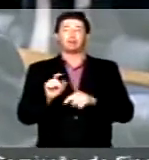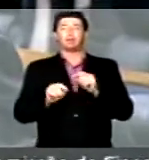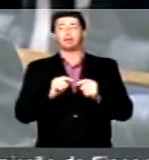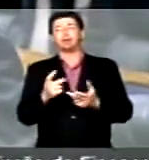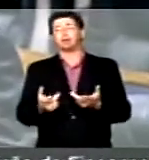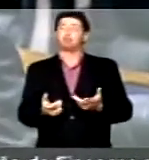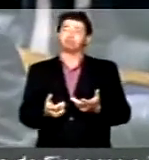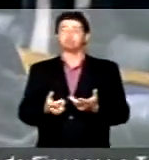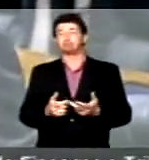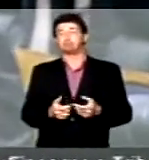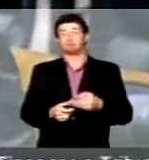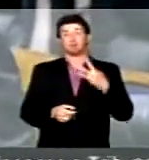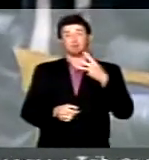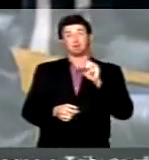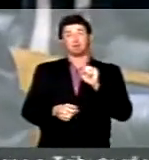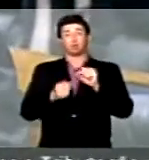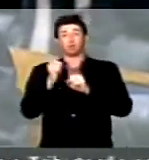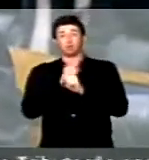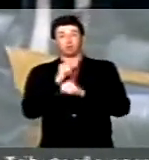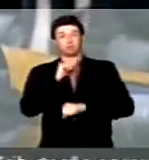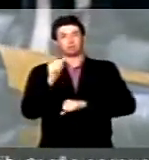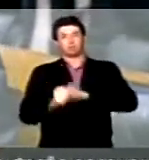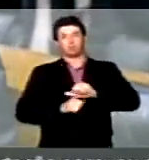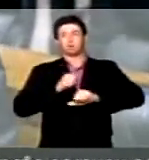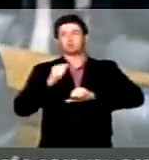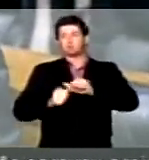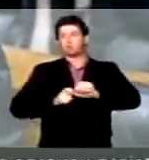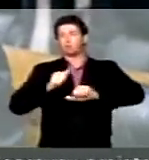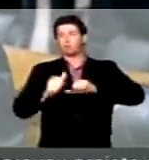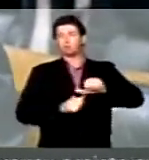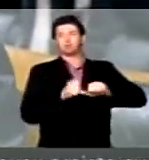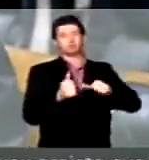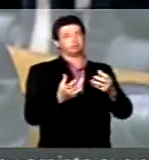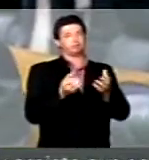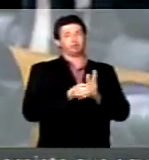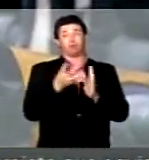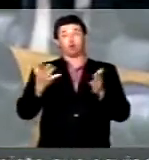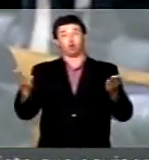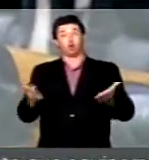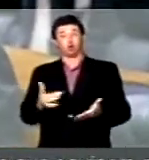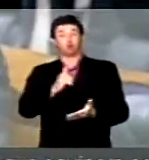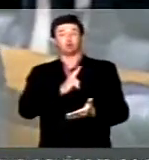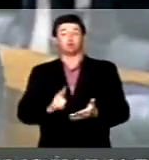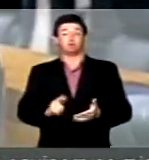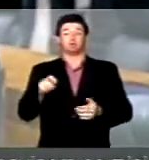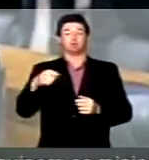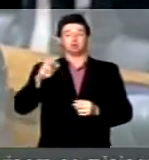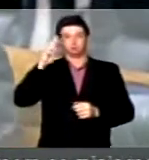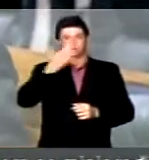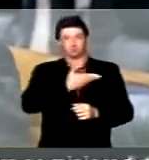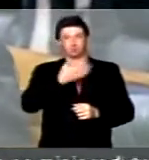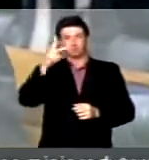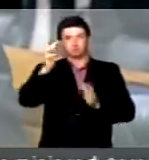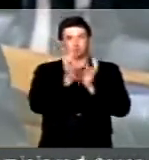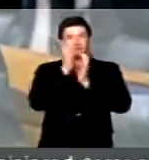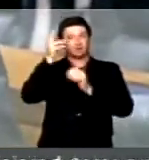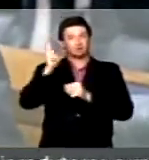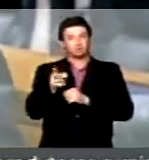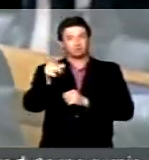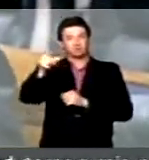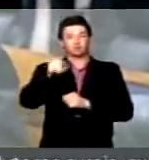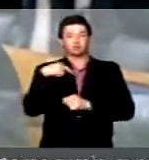passou, nesses 38 anos, por grandes transformações. Hoje, governado pelo seu colega de